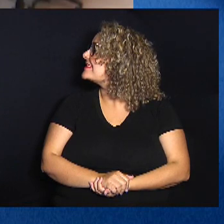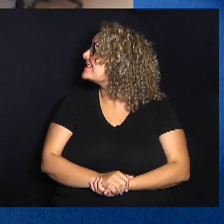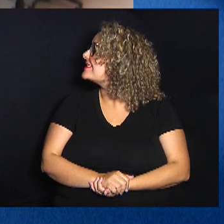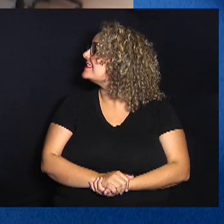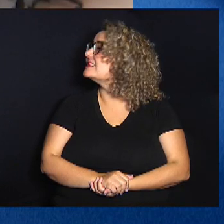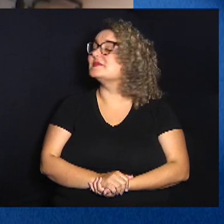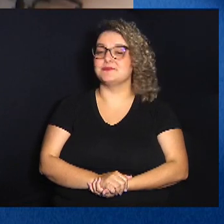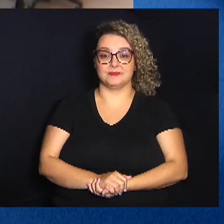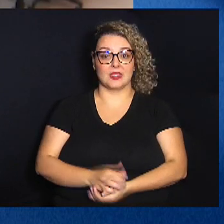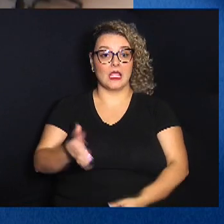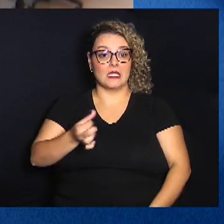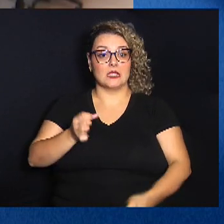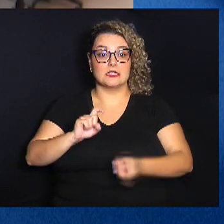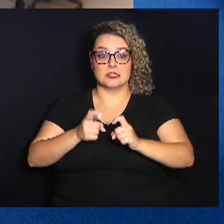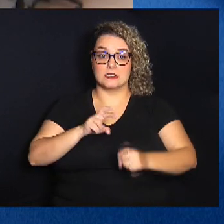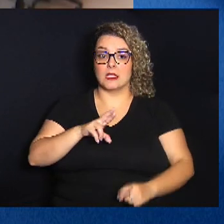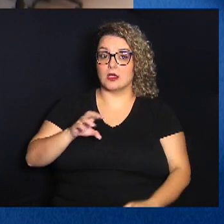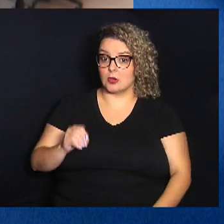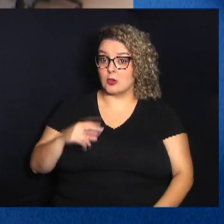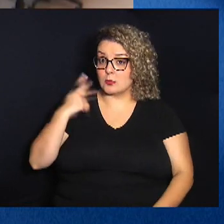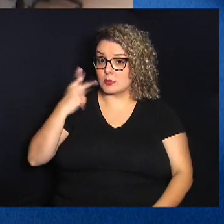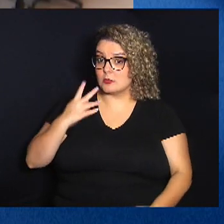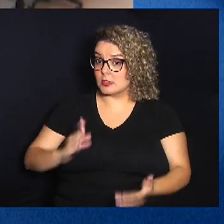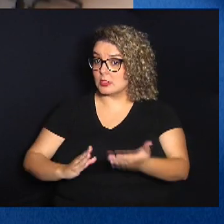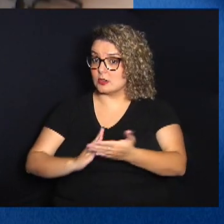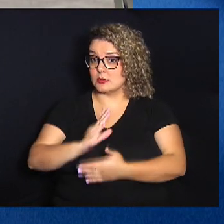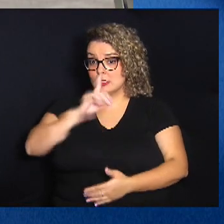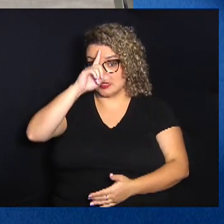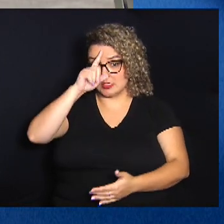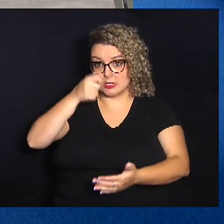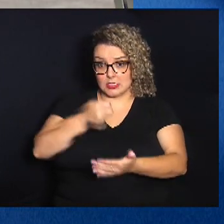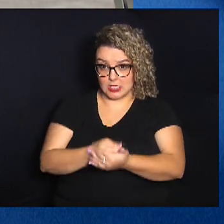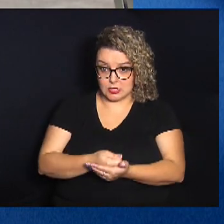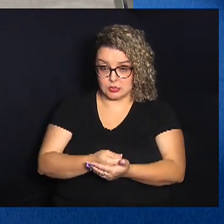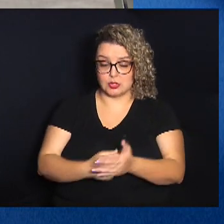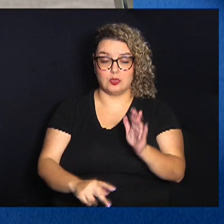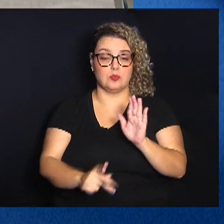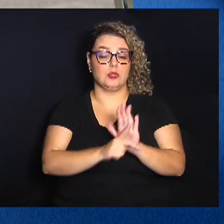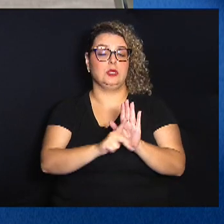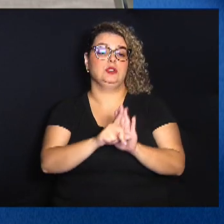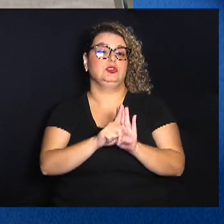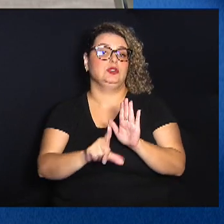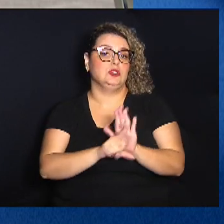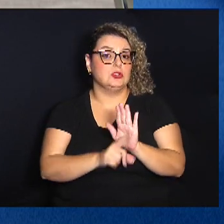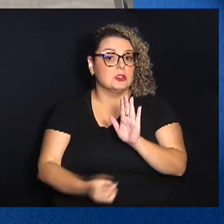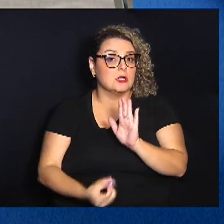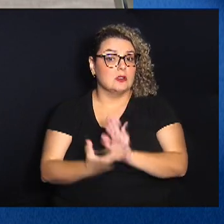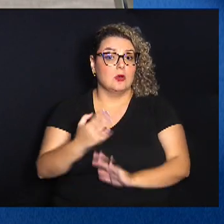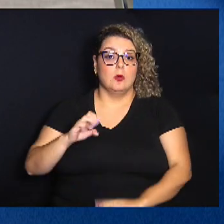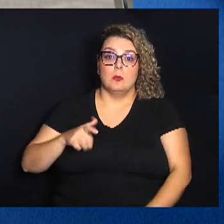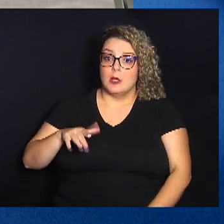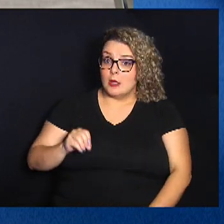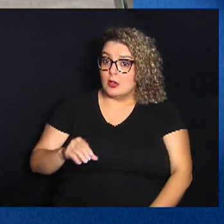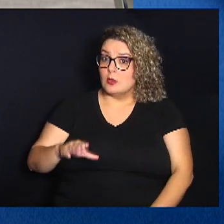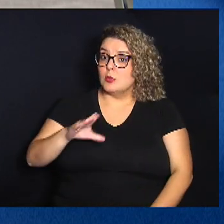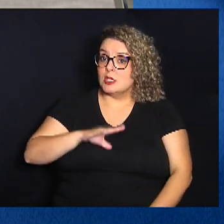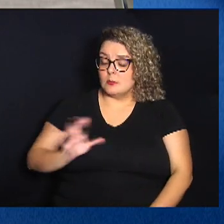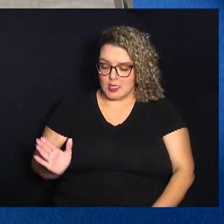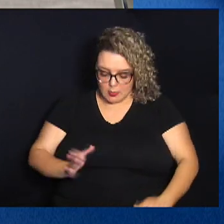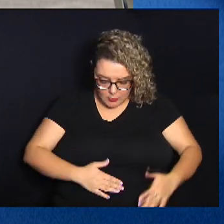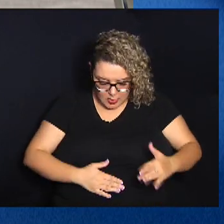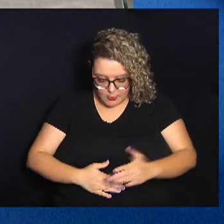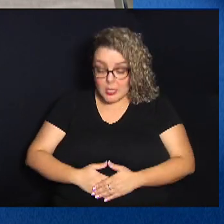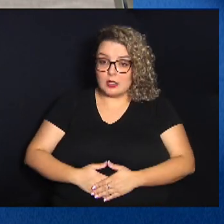Na sexta reunião ordinária, vereadores aprovam em definitivo projeto de lei que cria o Banco Municipal de Fraldas